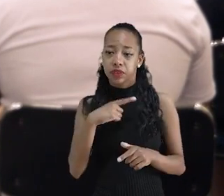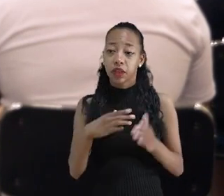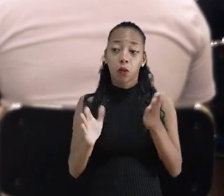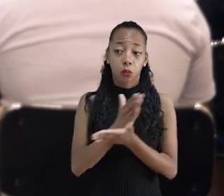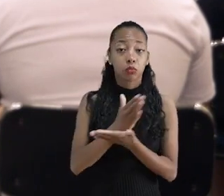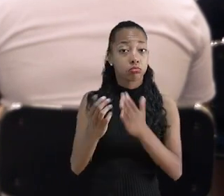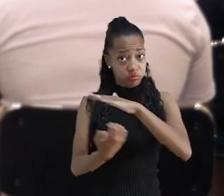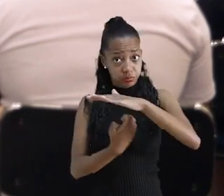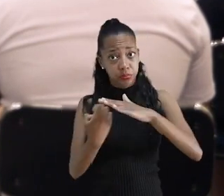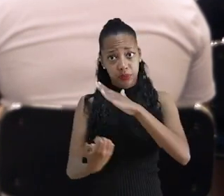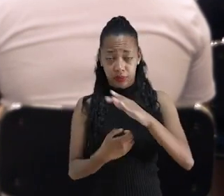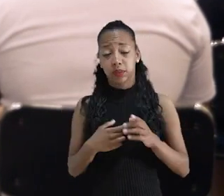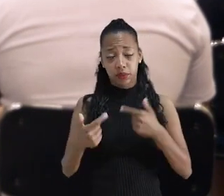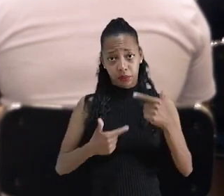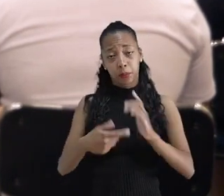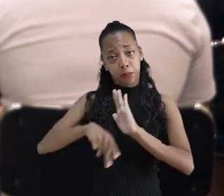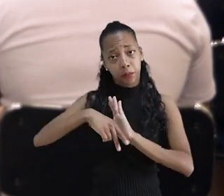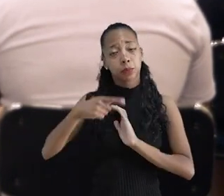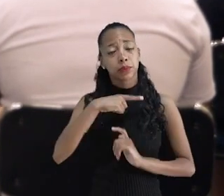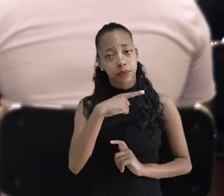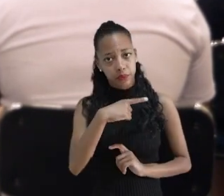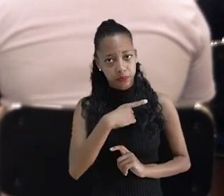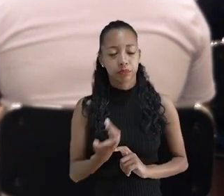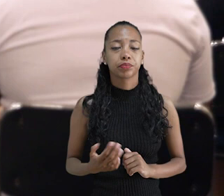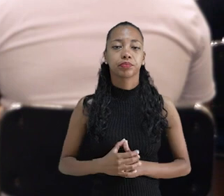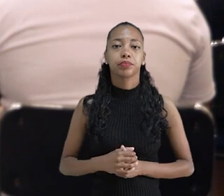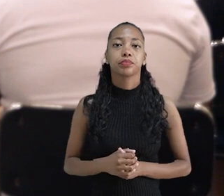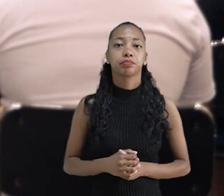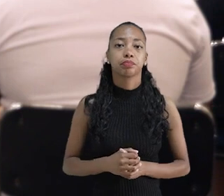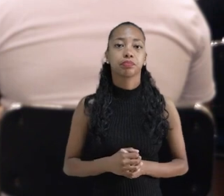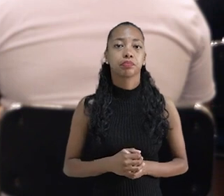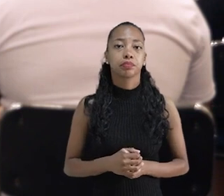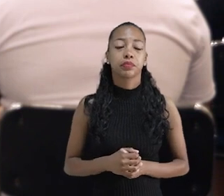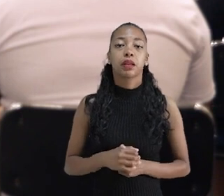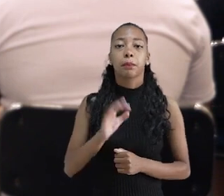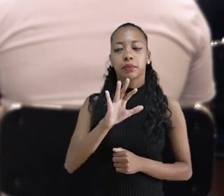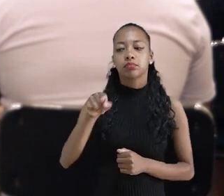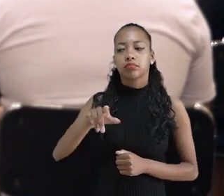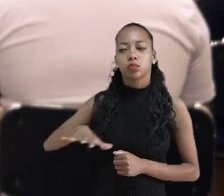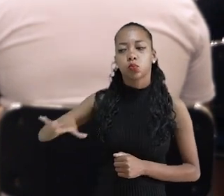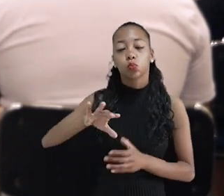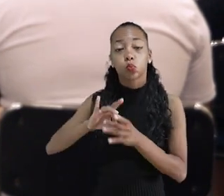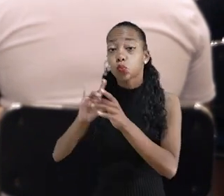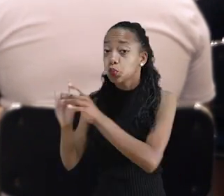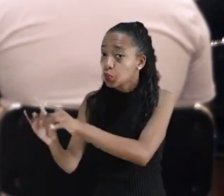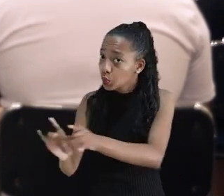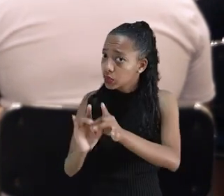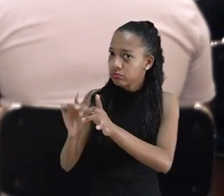mesmo constituída né mas que comungam de um mesmo